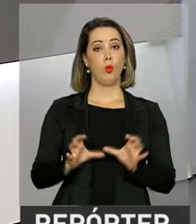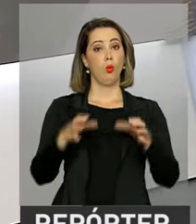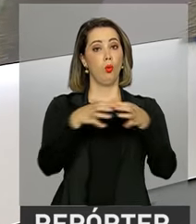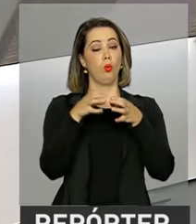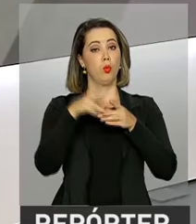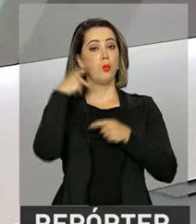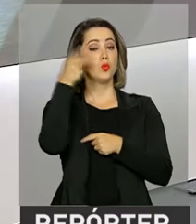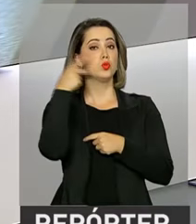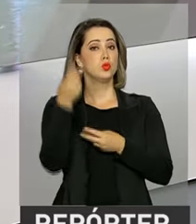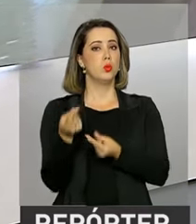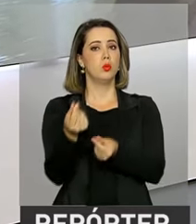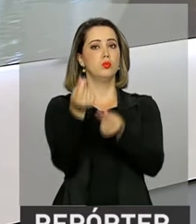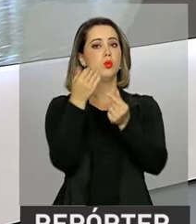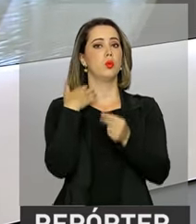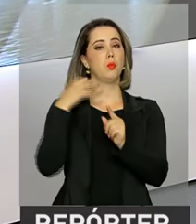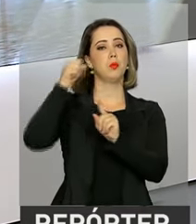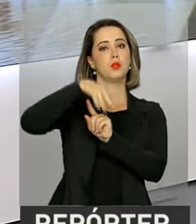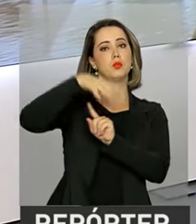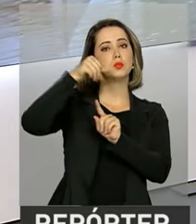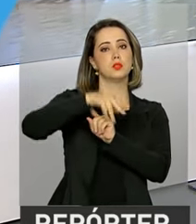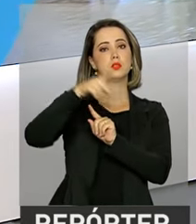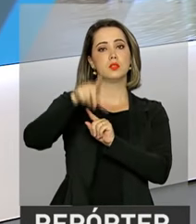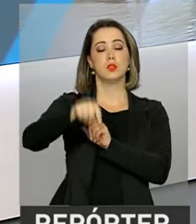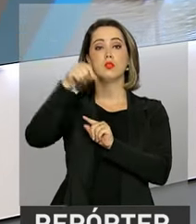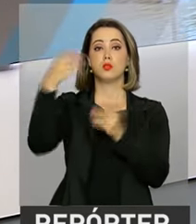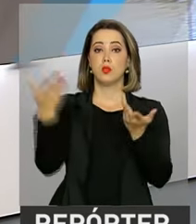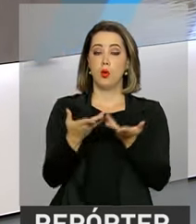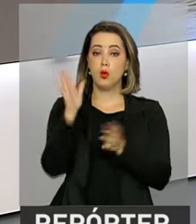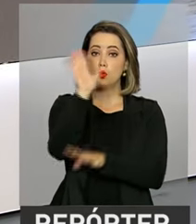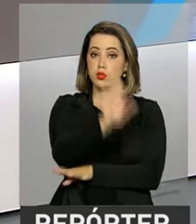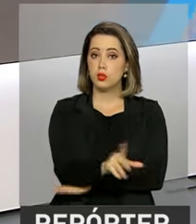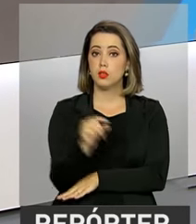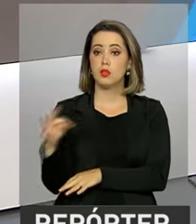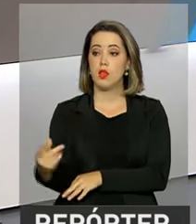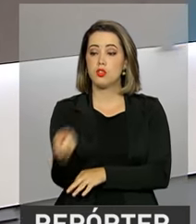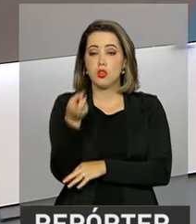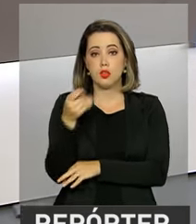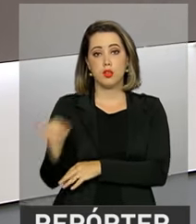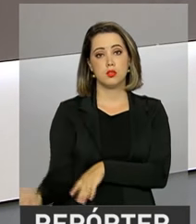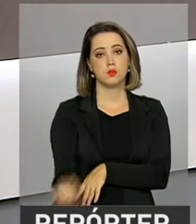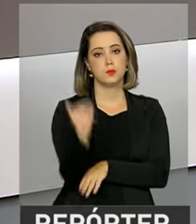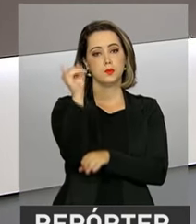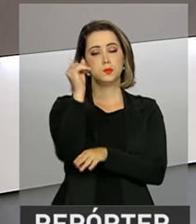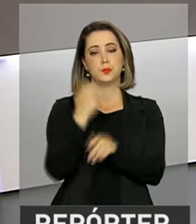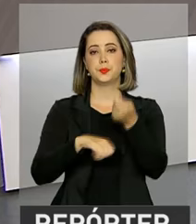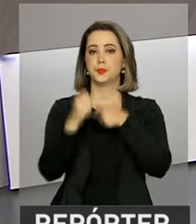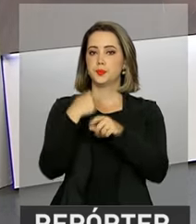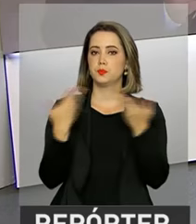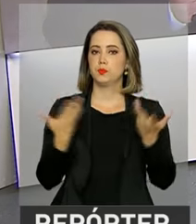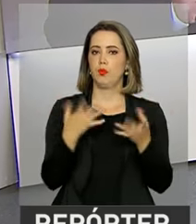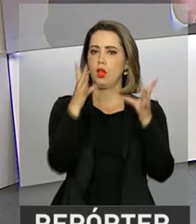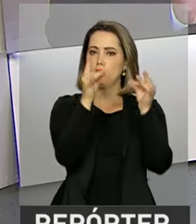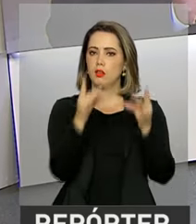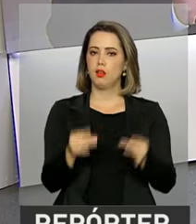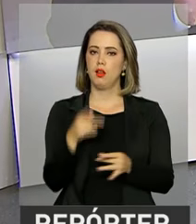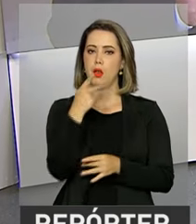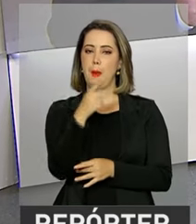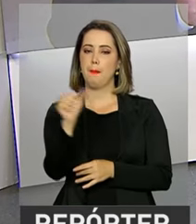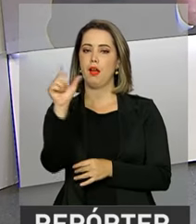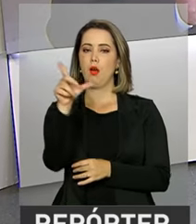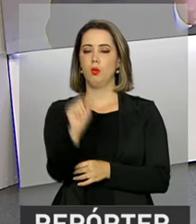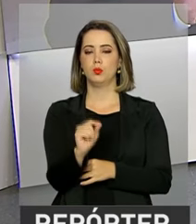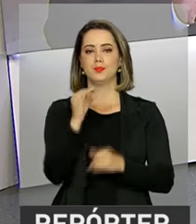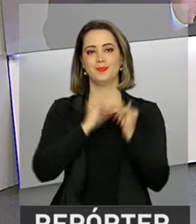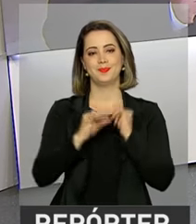de política monetária do banco central define no fim da tarde a taxa básica de juros da economia quem tem os detalhes para a gente é o repórter